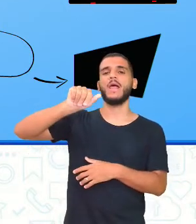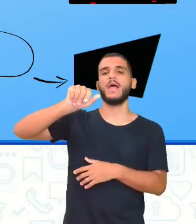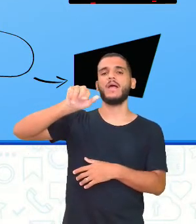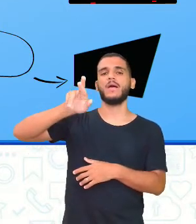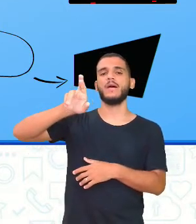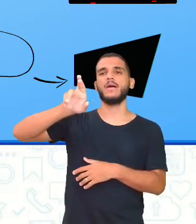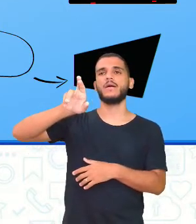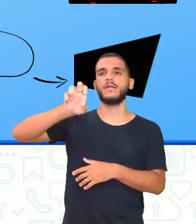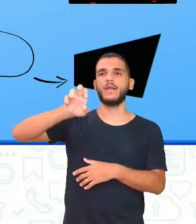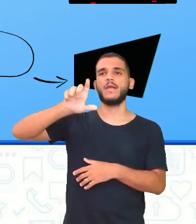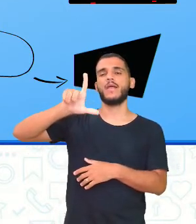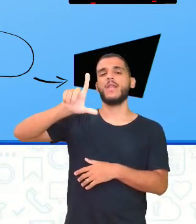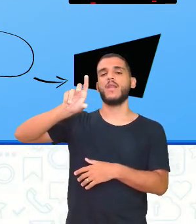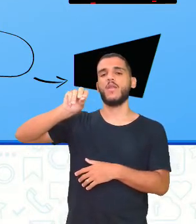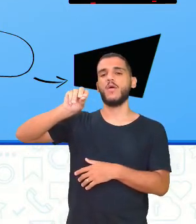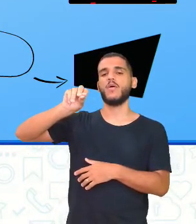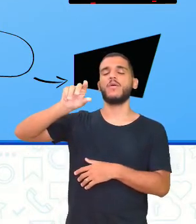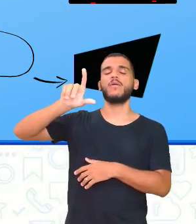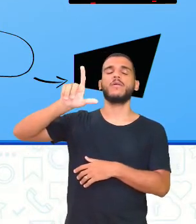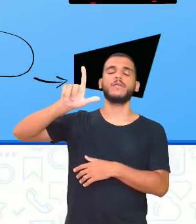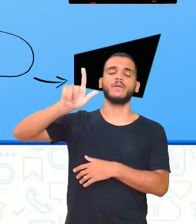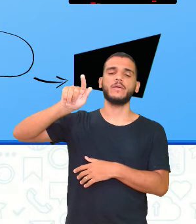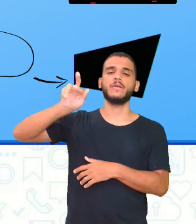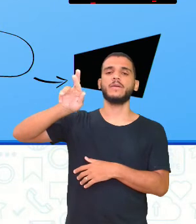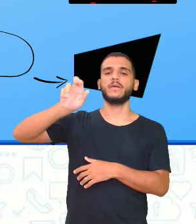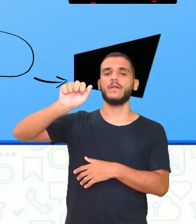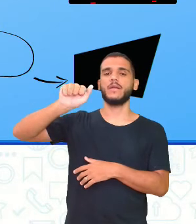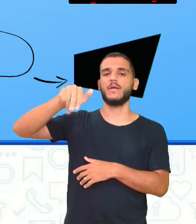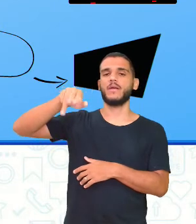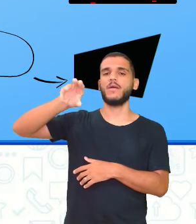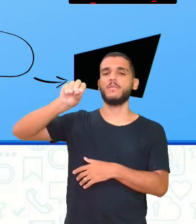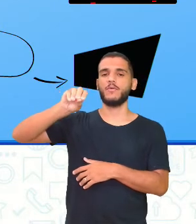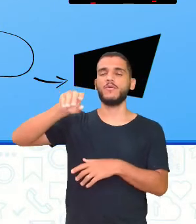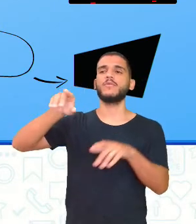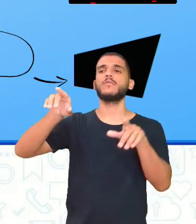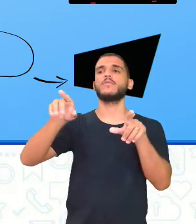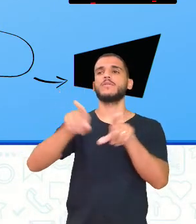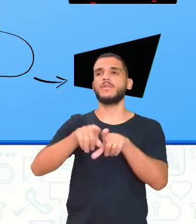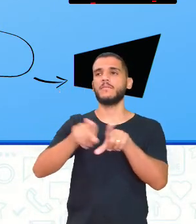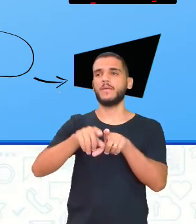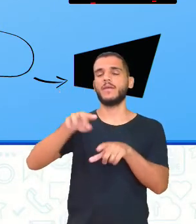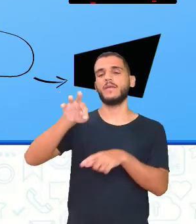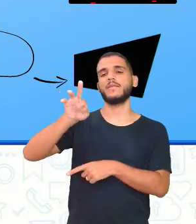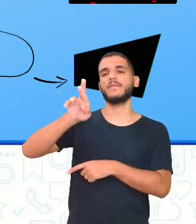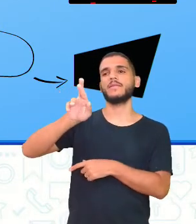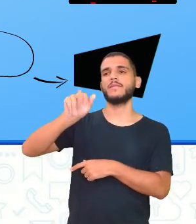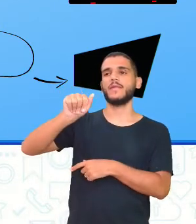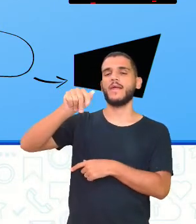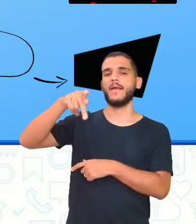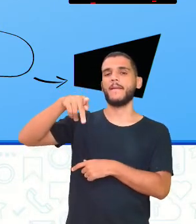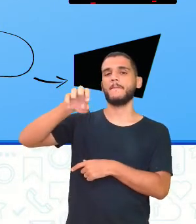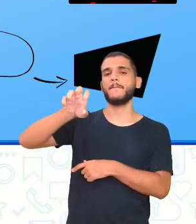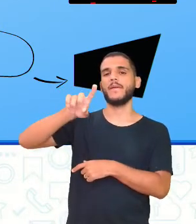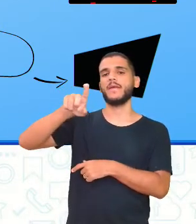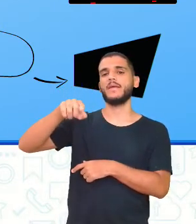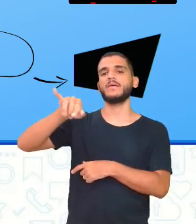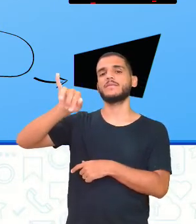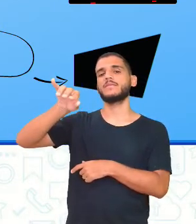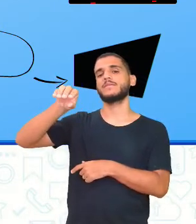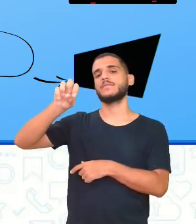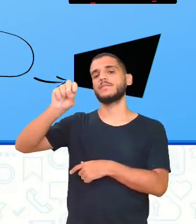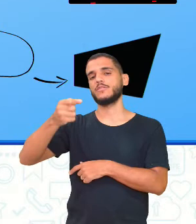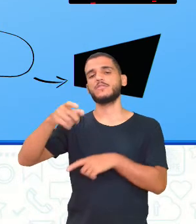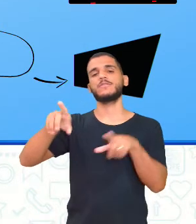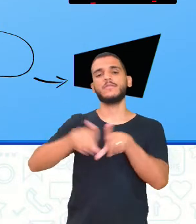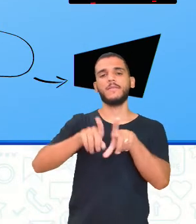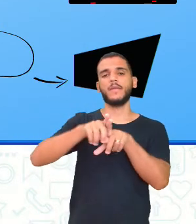trapézio e outros. Que definição é essa? Percebam que eu coloquei